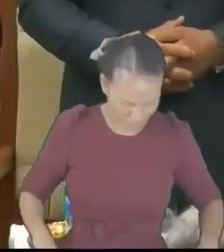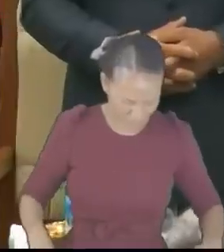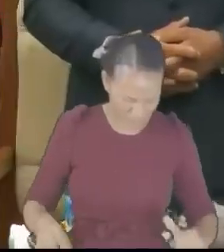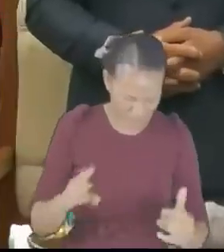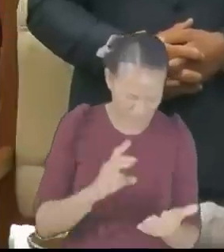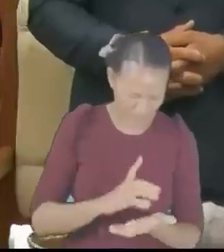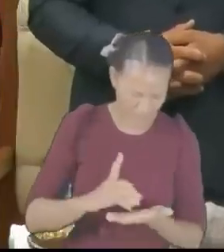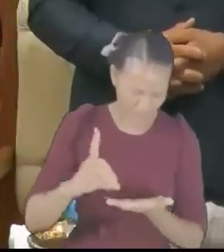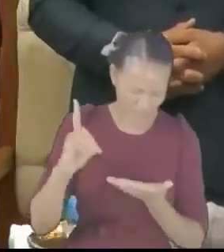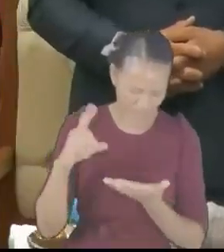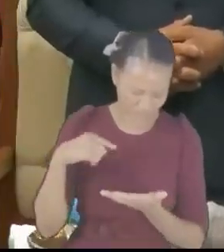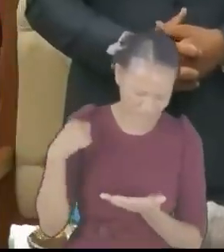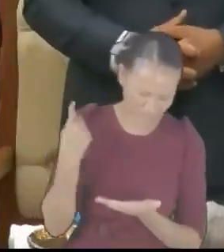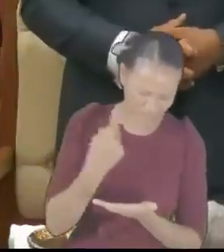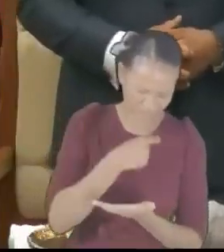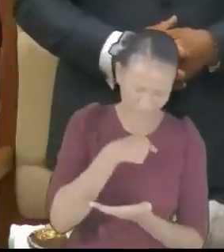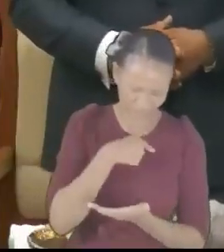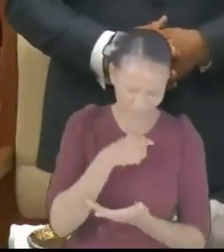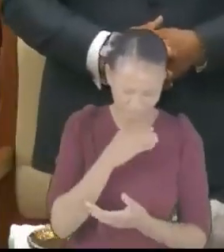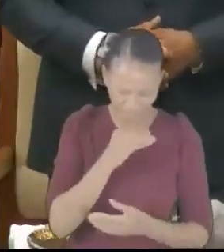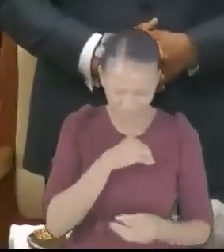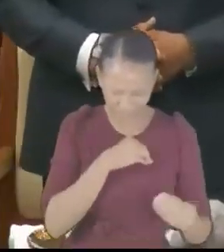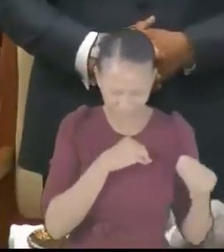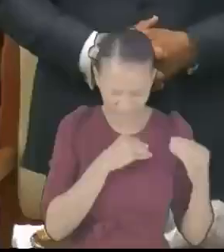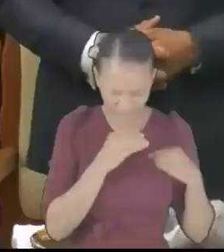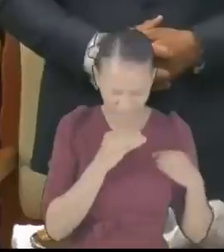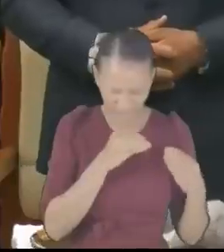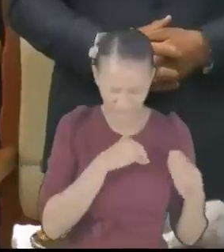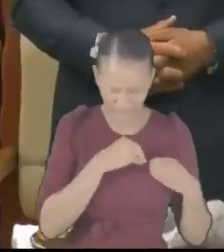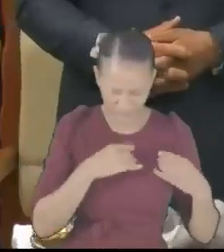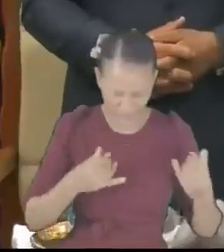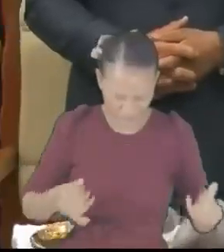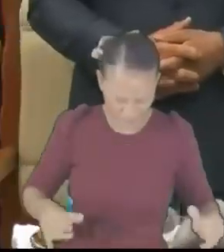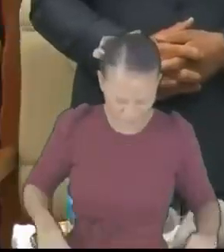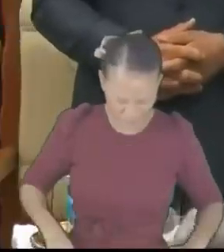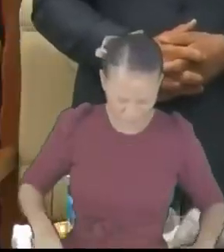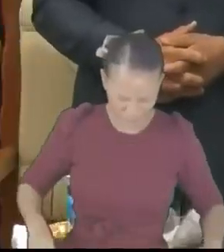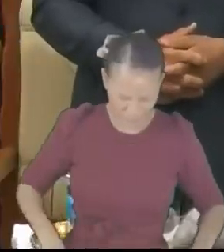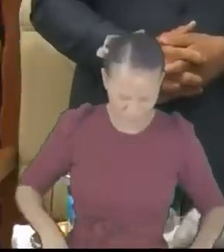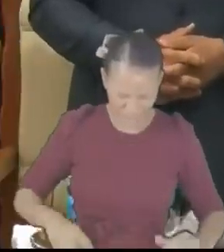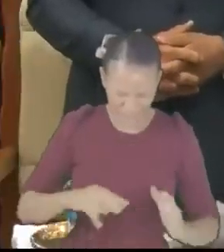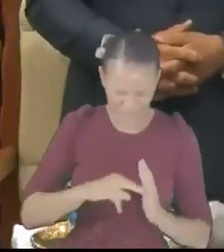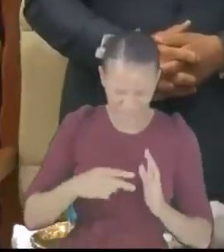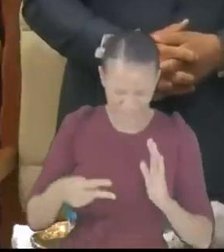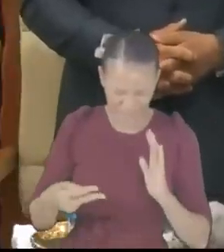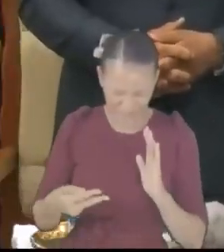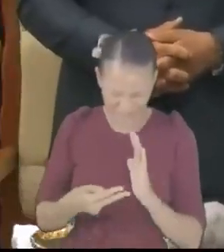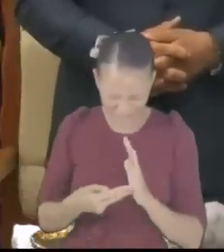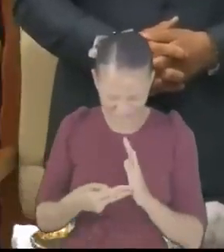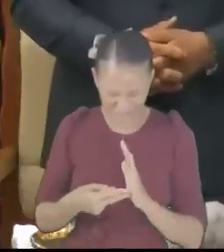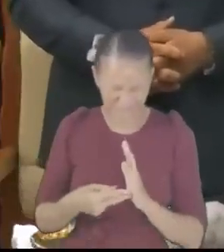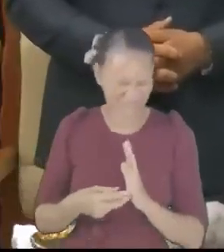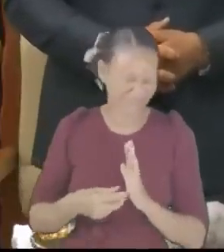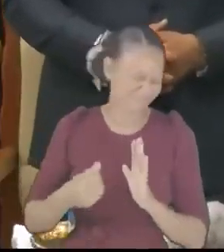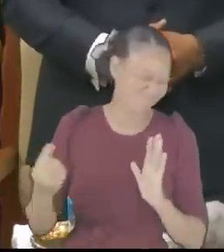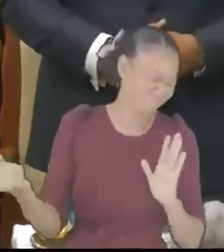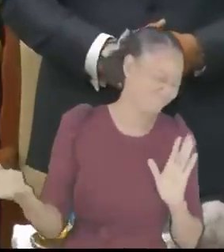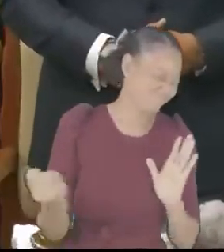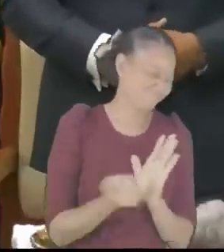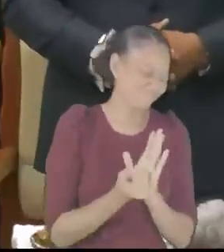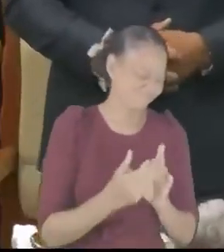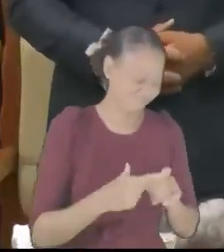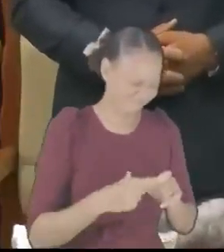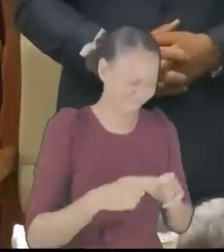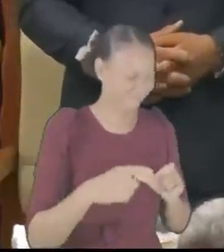nossos pecados. E aqui esse pão rasgado representa a cédula que